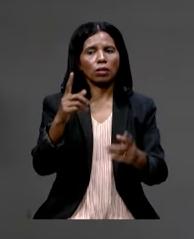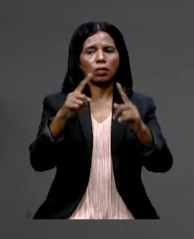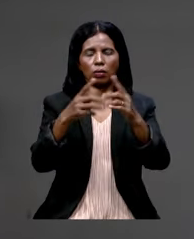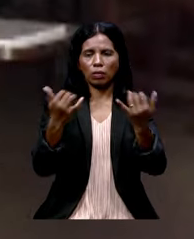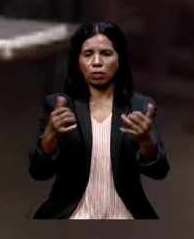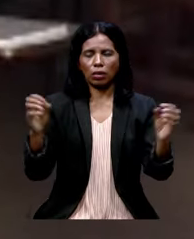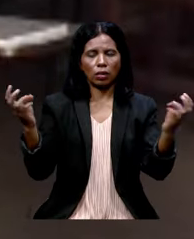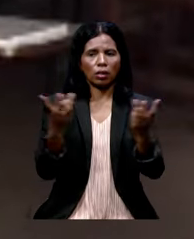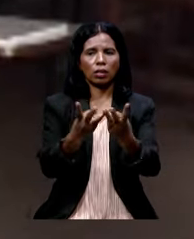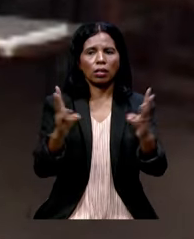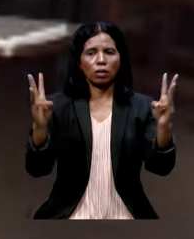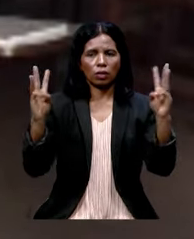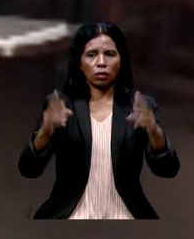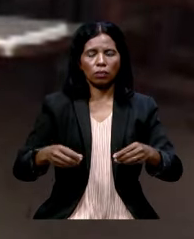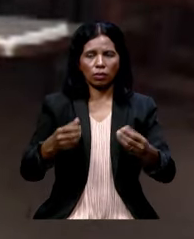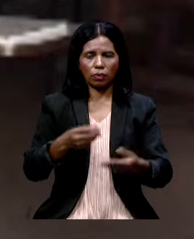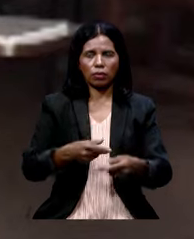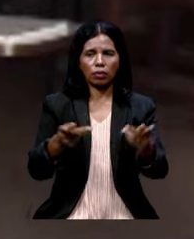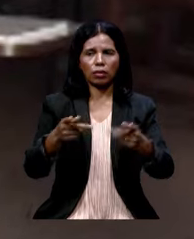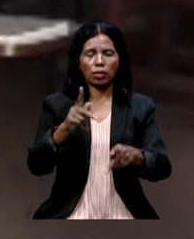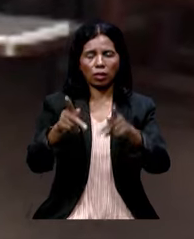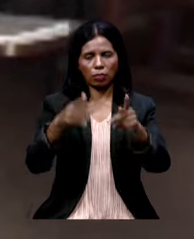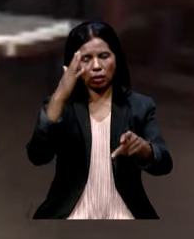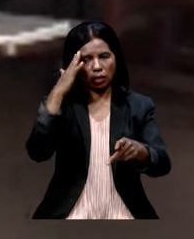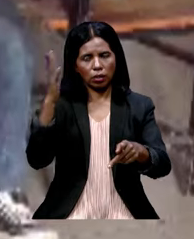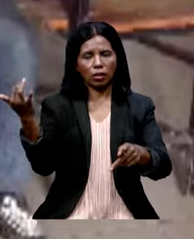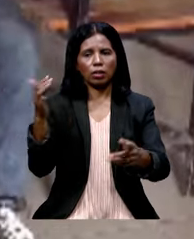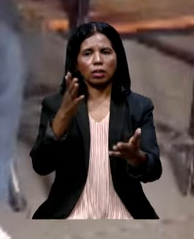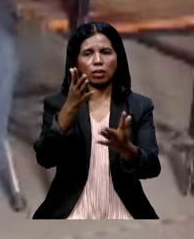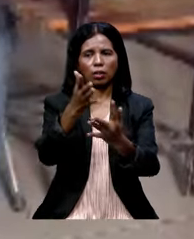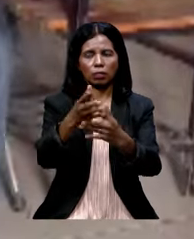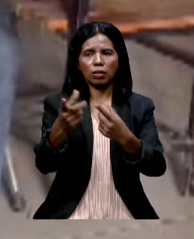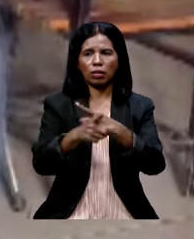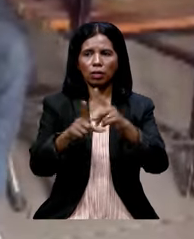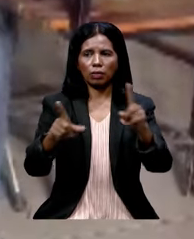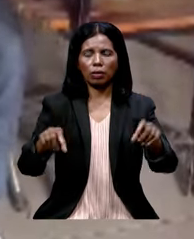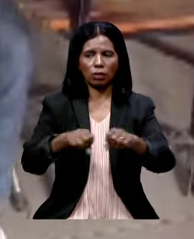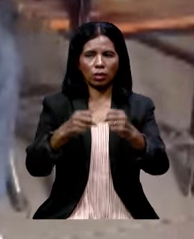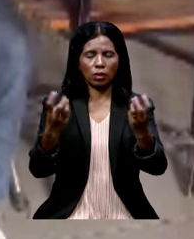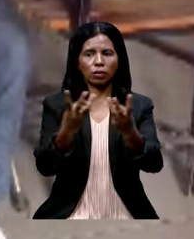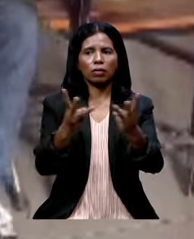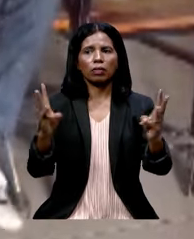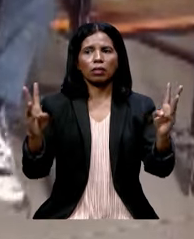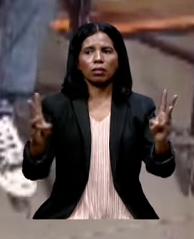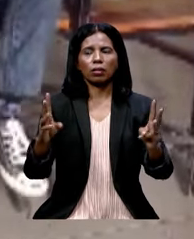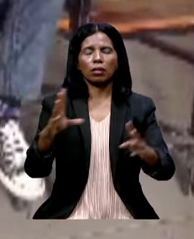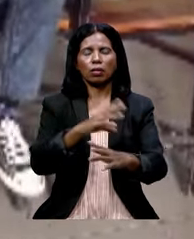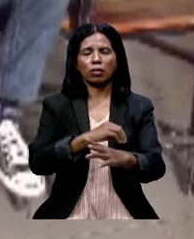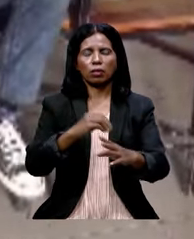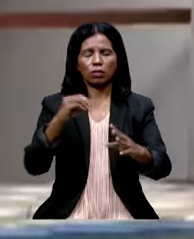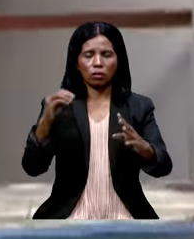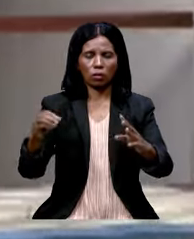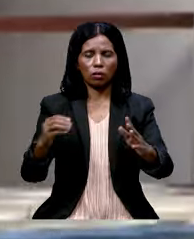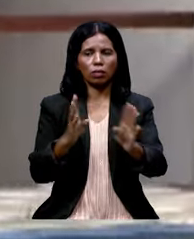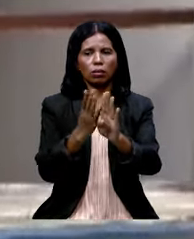em Moro Proteção, onde foi espaço para Ema Desconhecido Sira, Tamasai Livre, onde estraga vidro janela no Odamata em Sira.